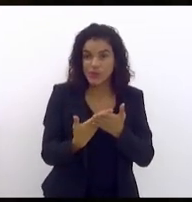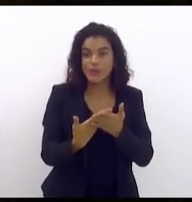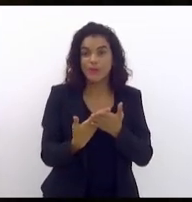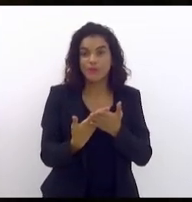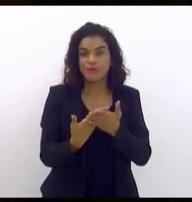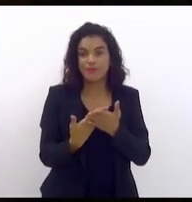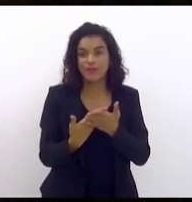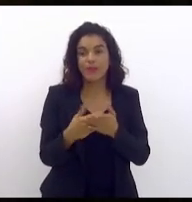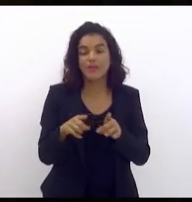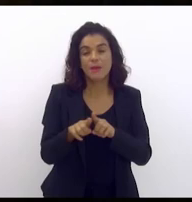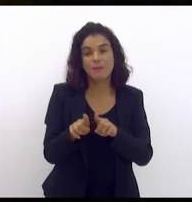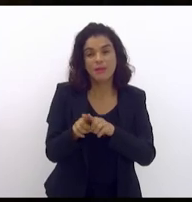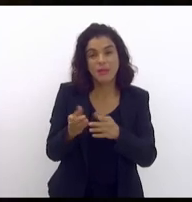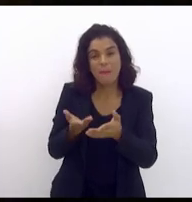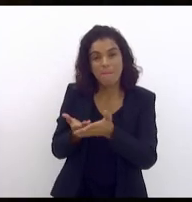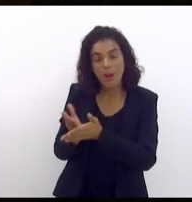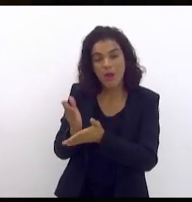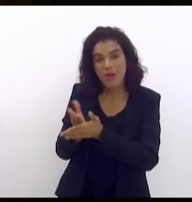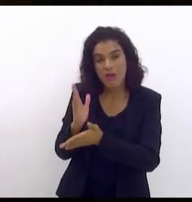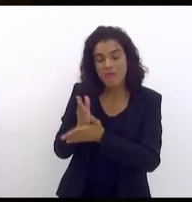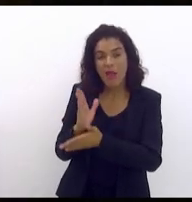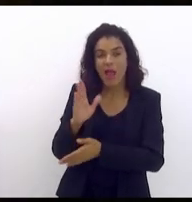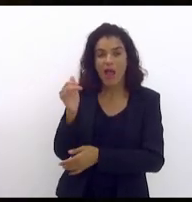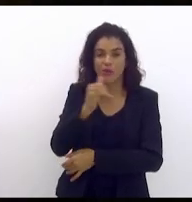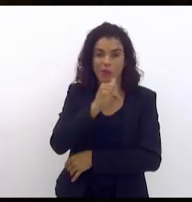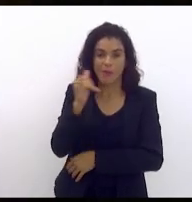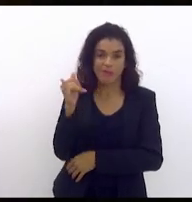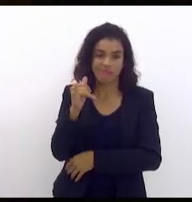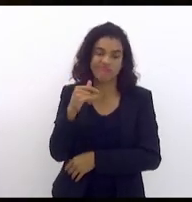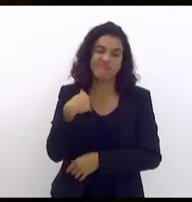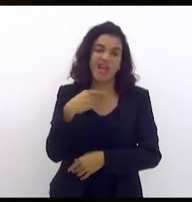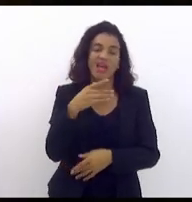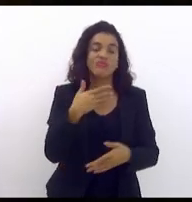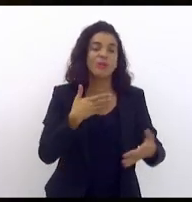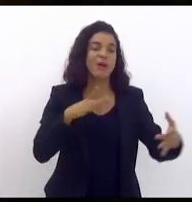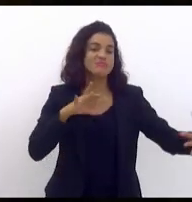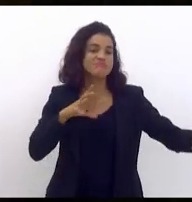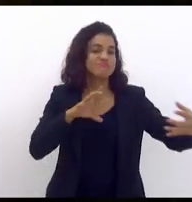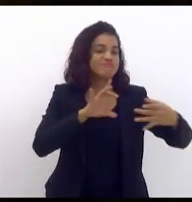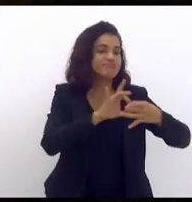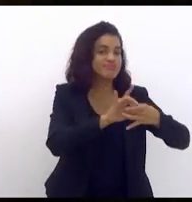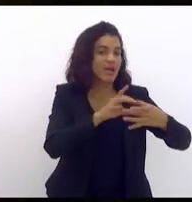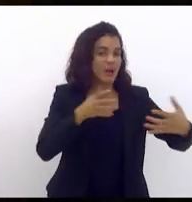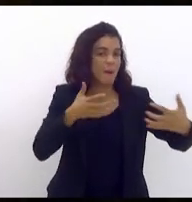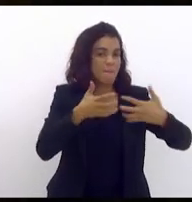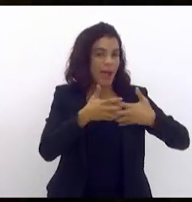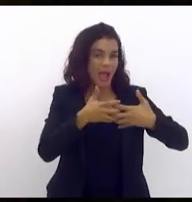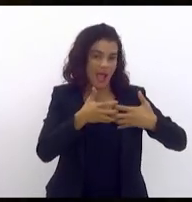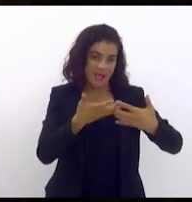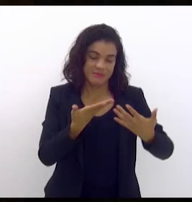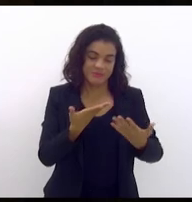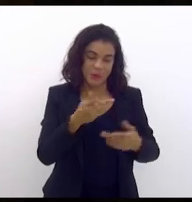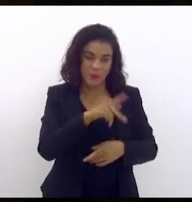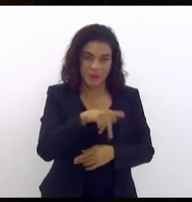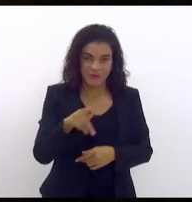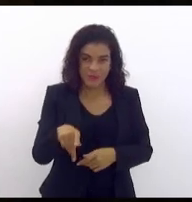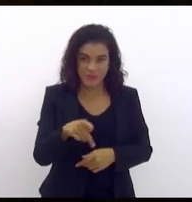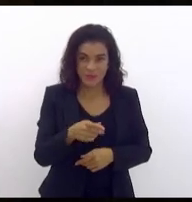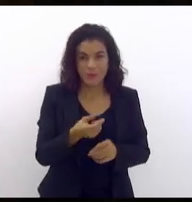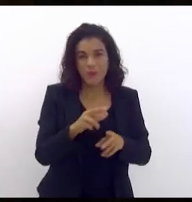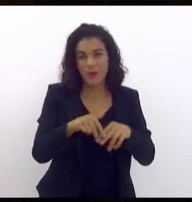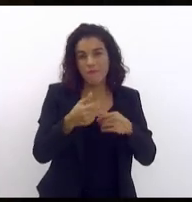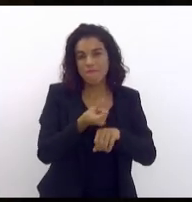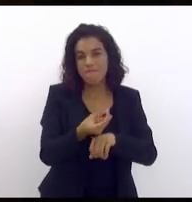de aprovar automaticamente os alunos e eles também deixam de criar vínculos com o único Professor são vários professores na mesa então eu quero aproveitar